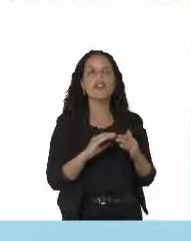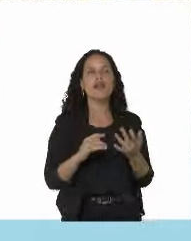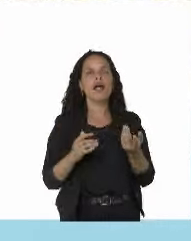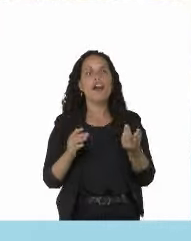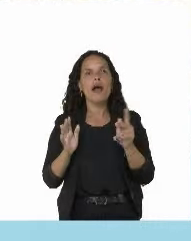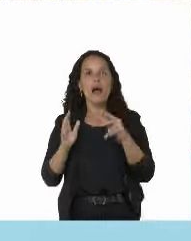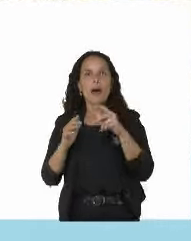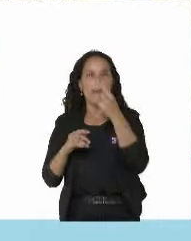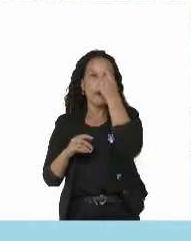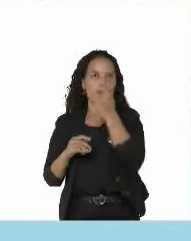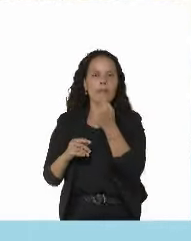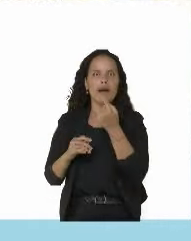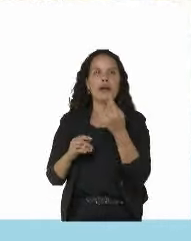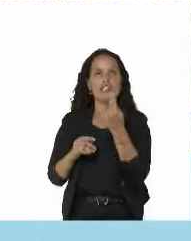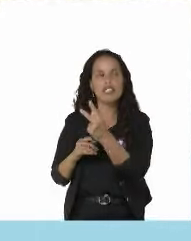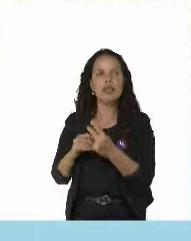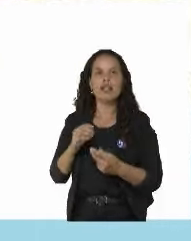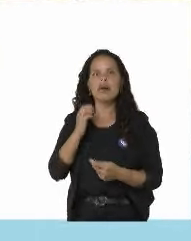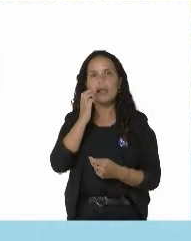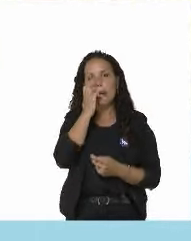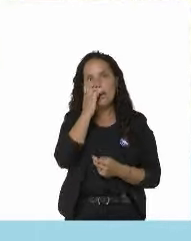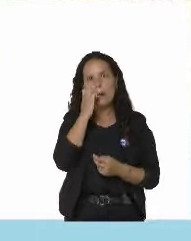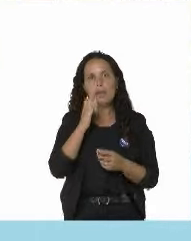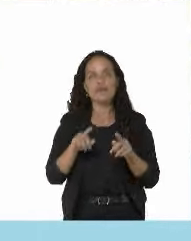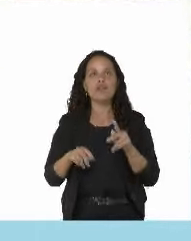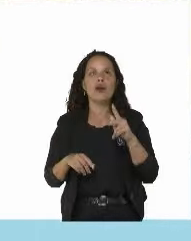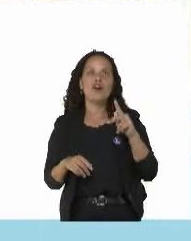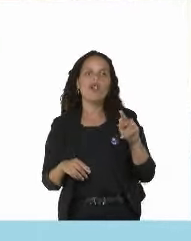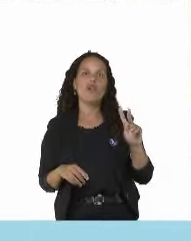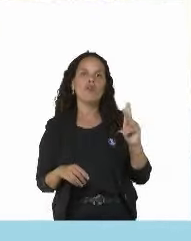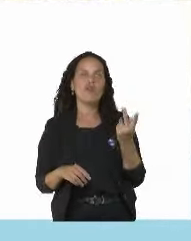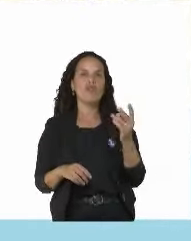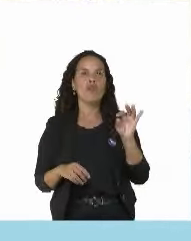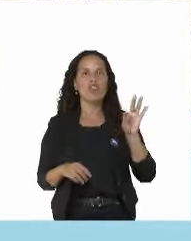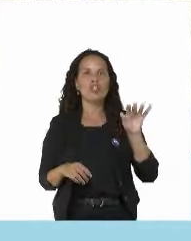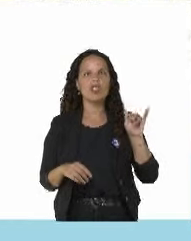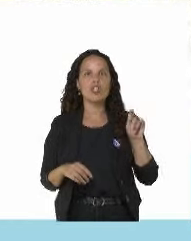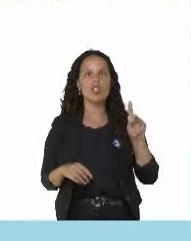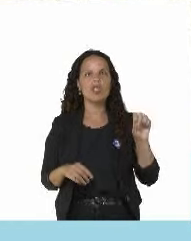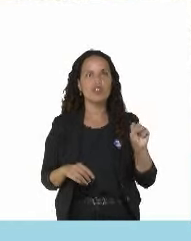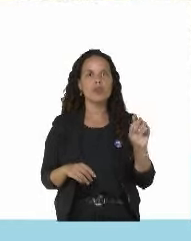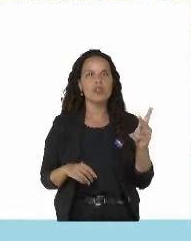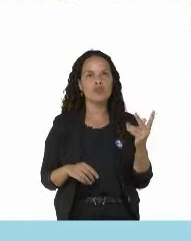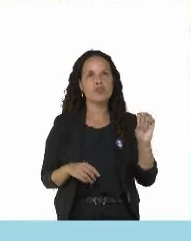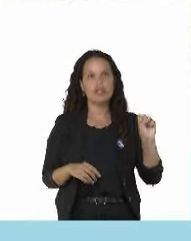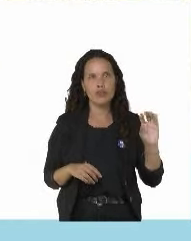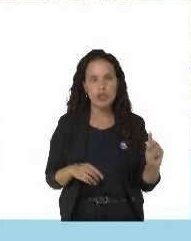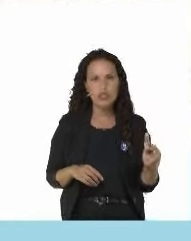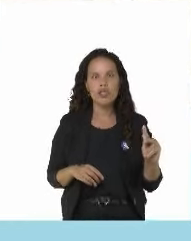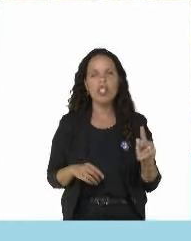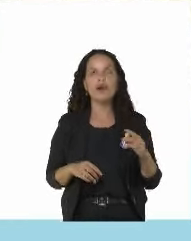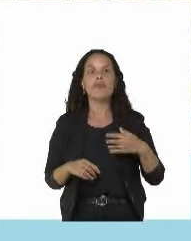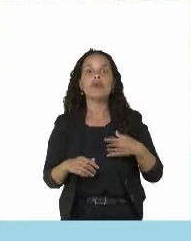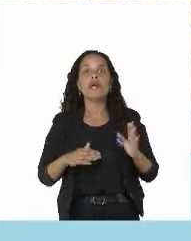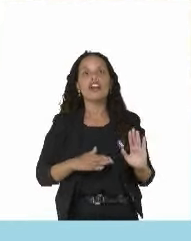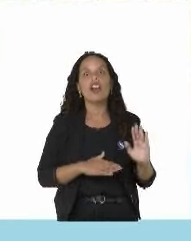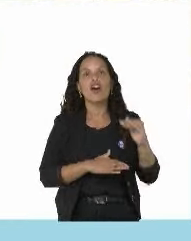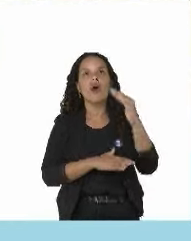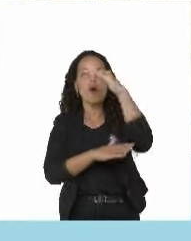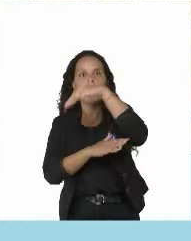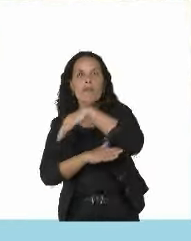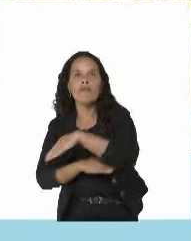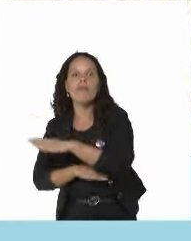da campanha. Eu precisei ir para o Photoshop, eu precisei criar... Eles queriam muito que fosse na neve, que tivesse montanhas, que tivessem